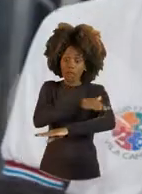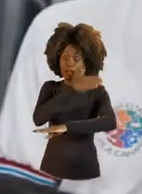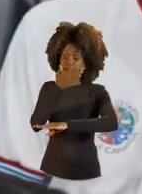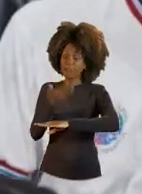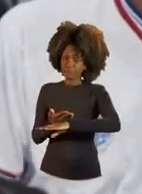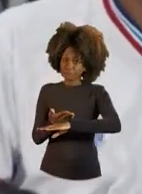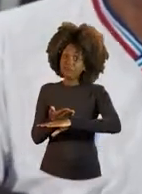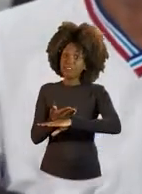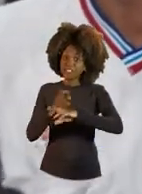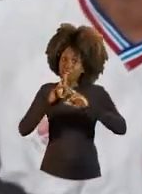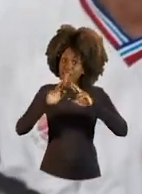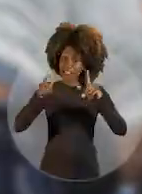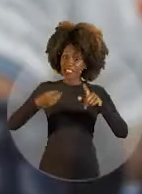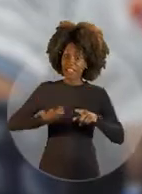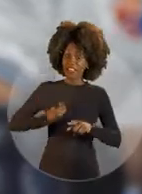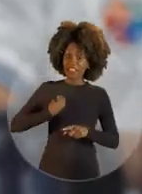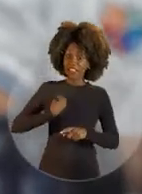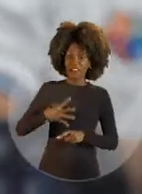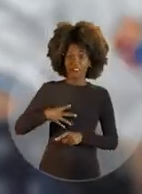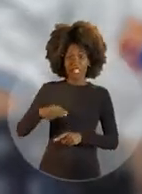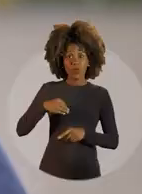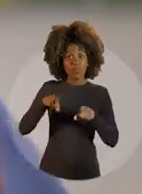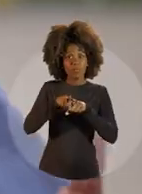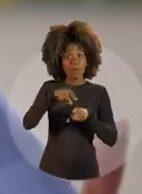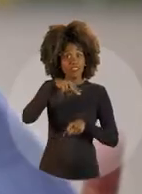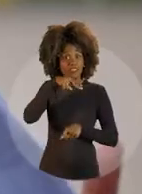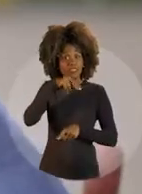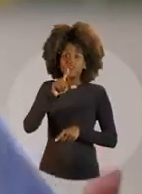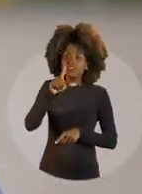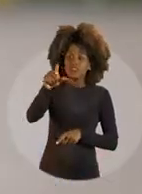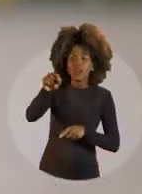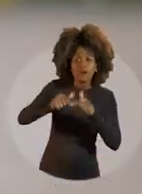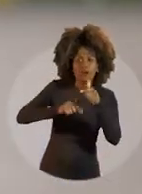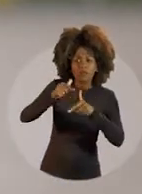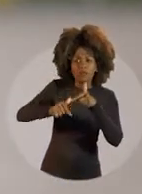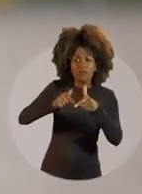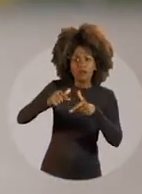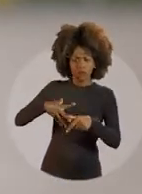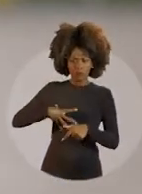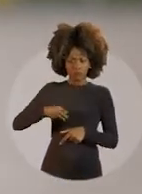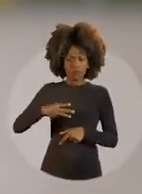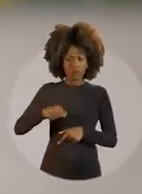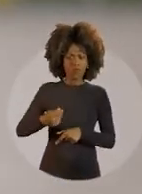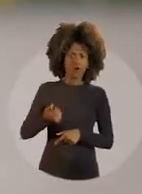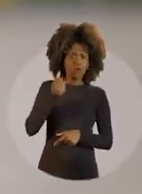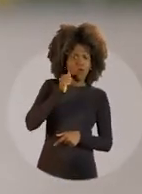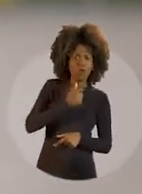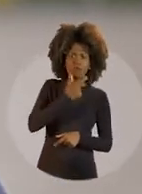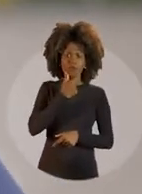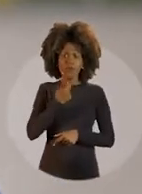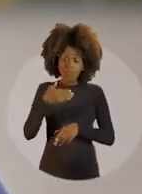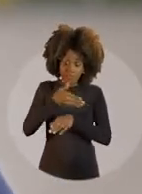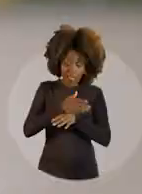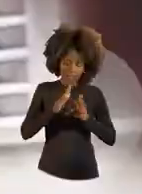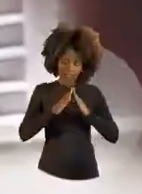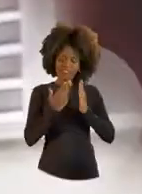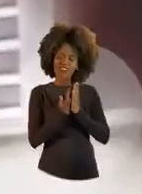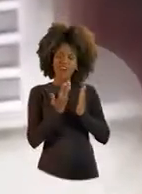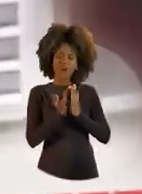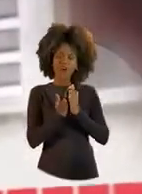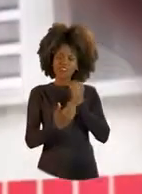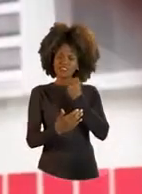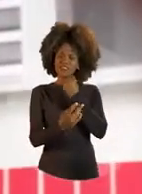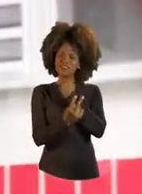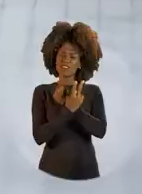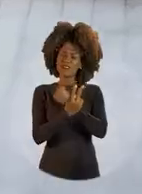integral faz na vida dos seus filhos e netos. Quando você sai para trabalhar, seu filho, sua filha está aqui dentro,